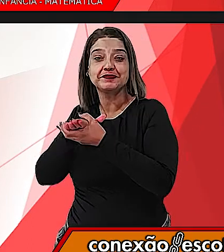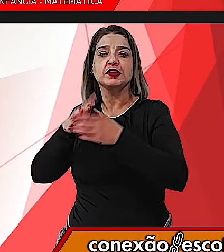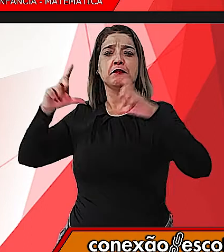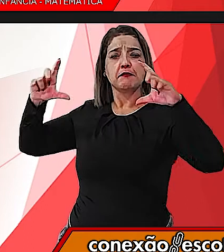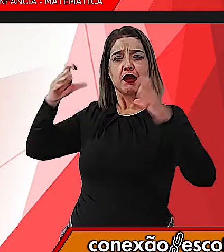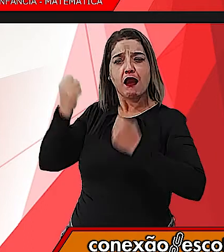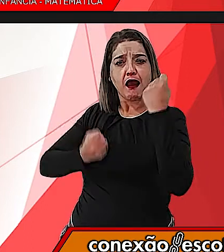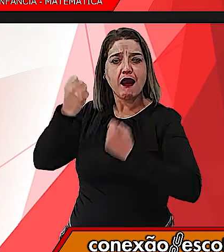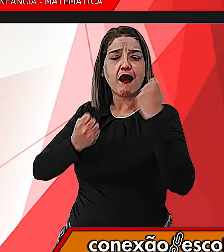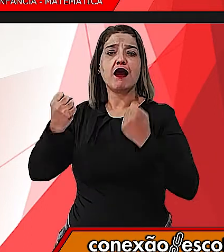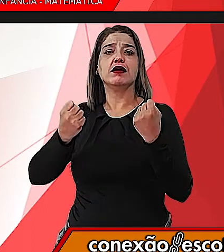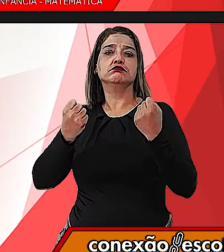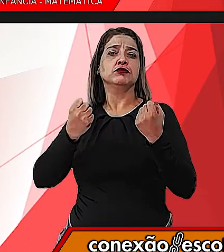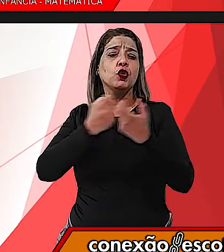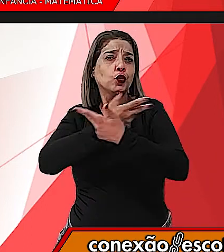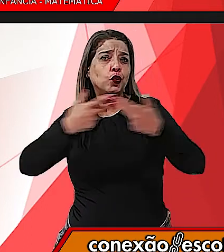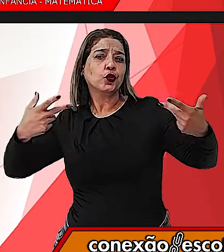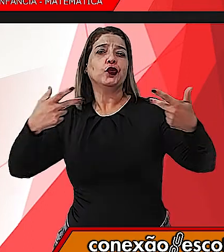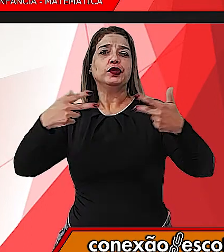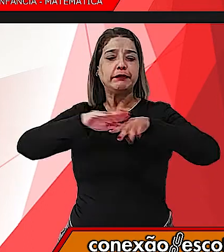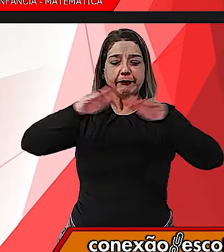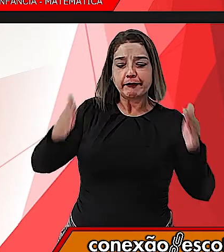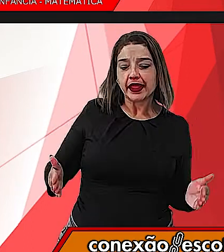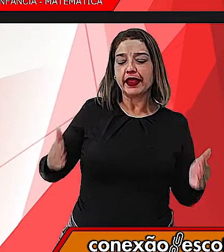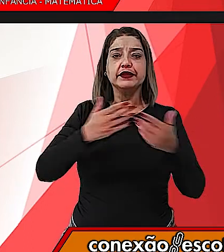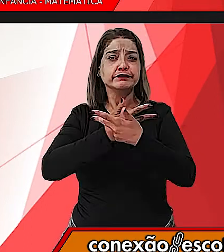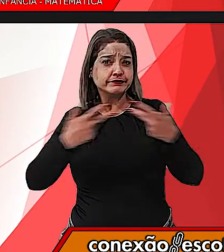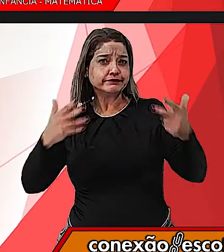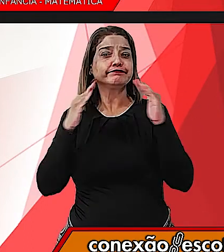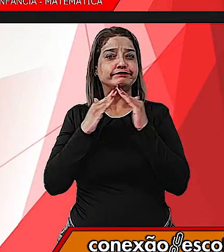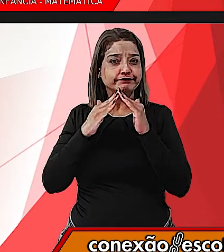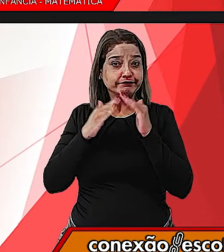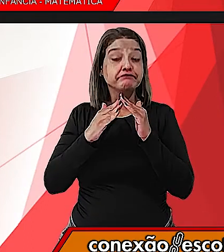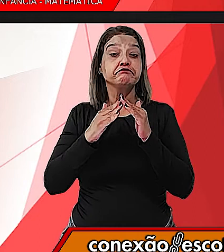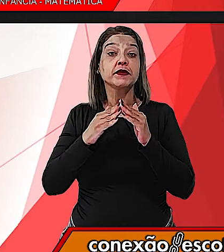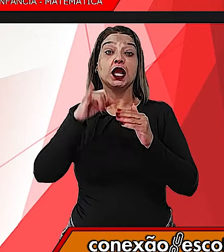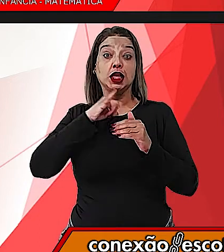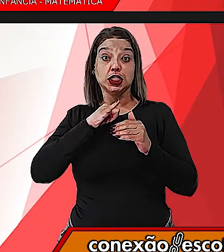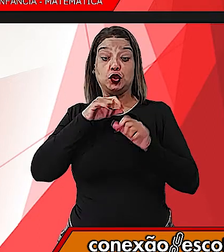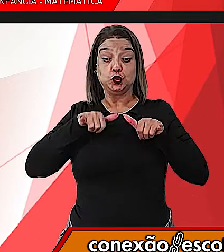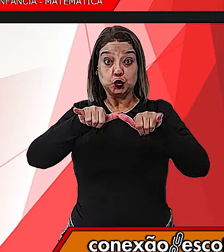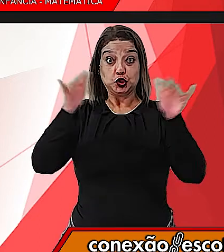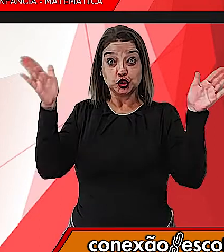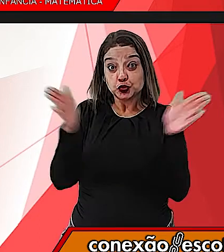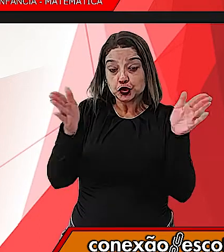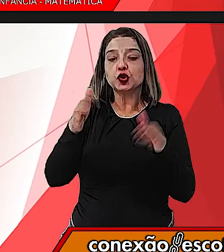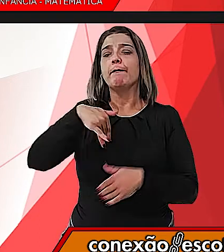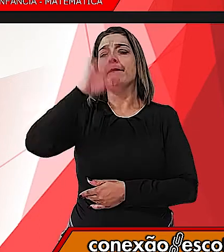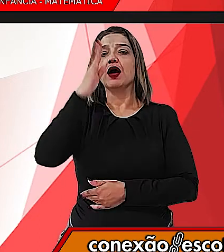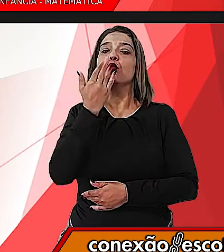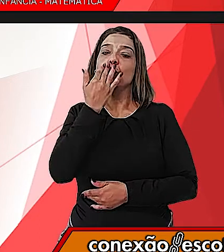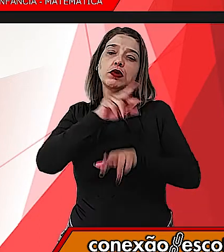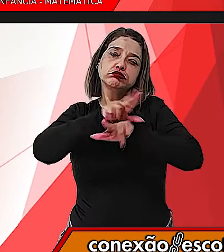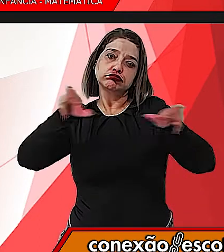móveis. Quando tem um supermercado pequeno, encontramos mais produtos alimentícios. Antes